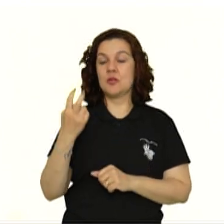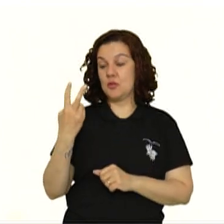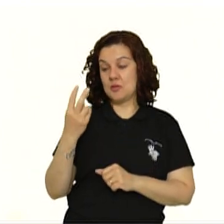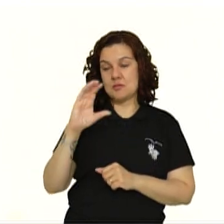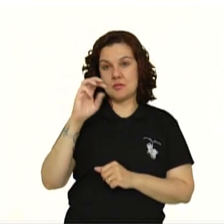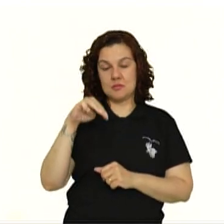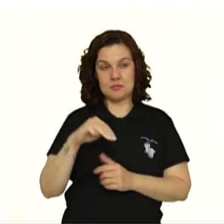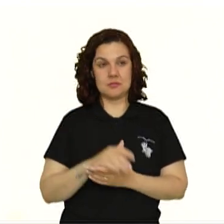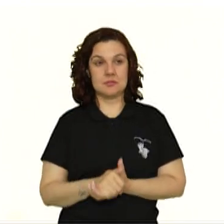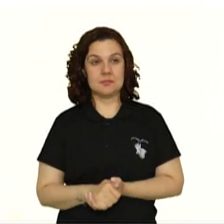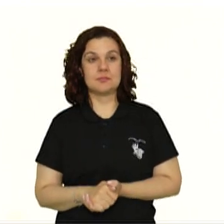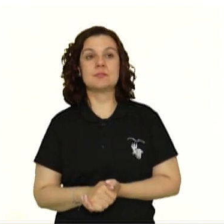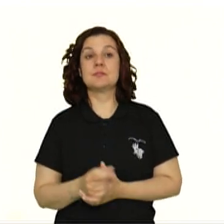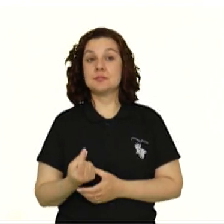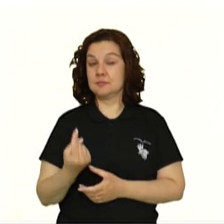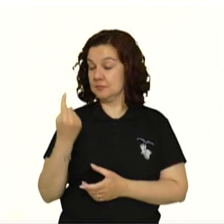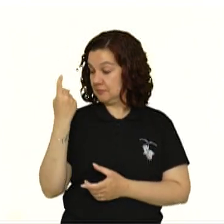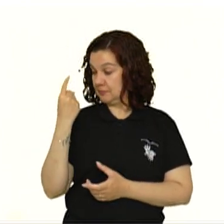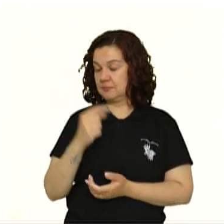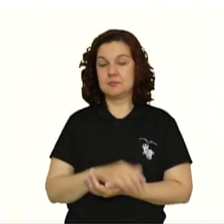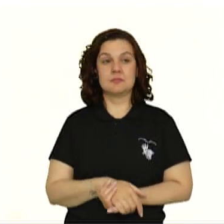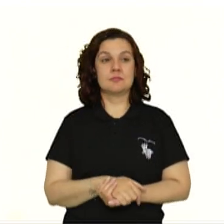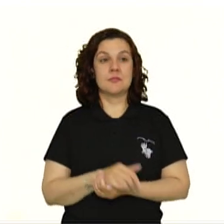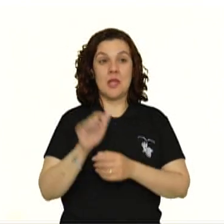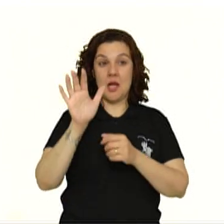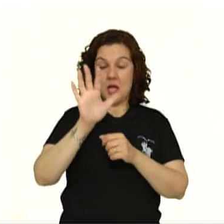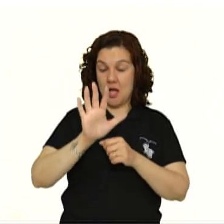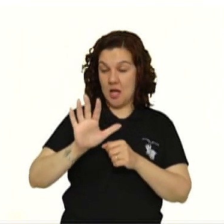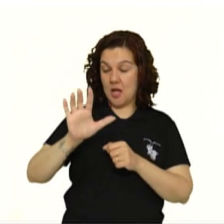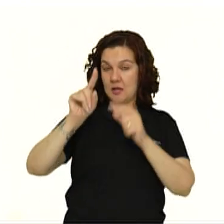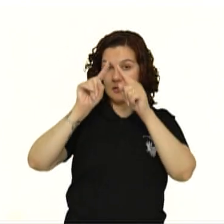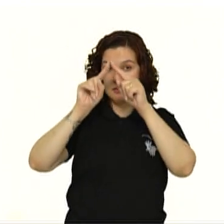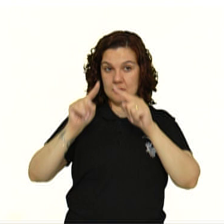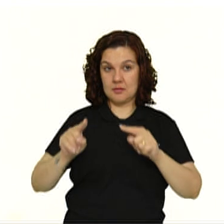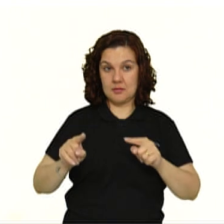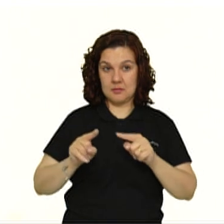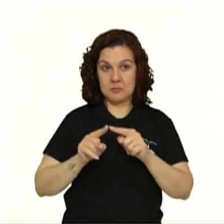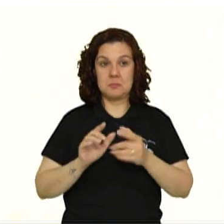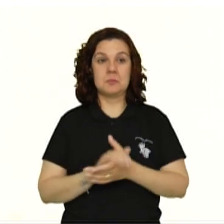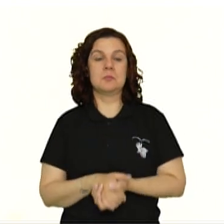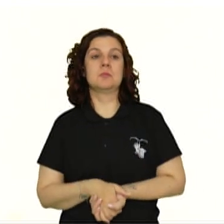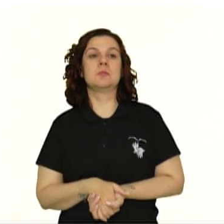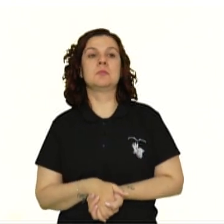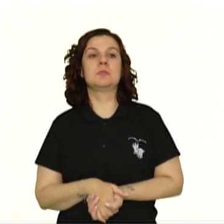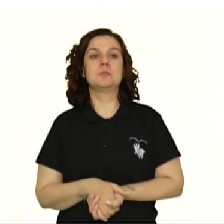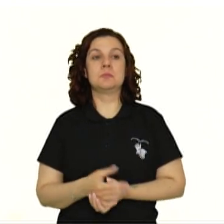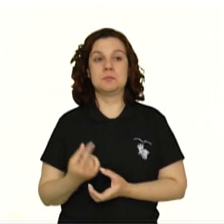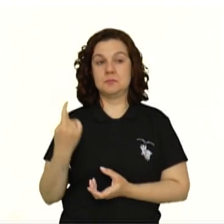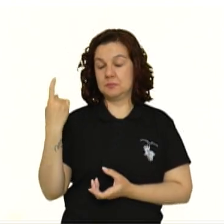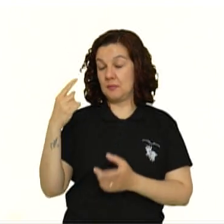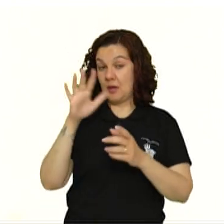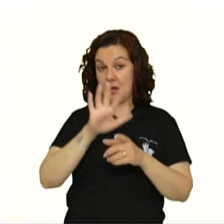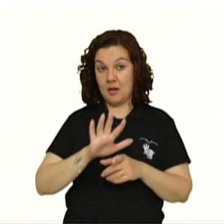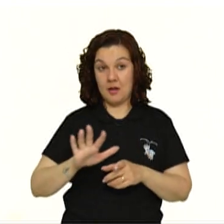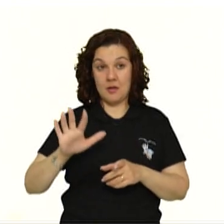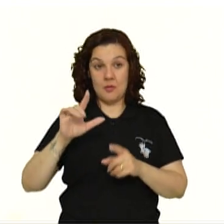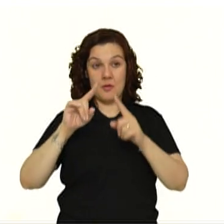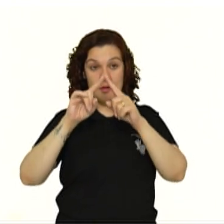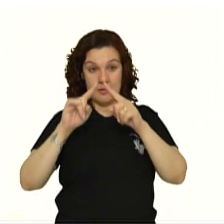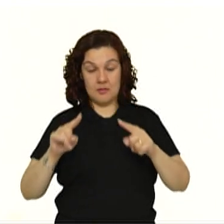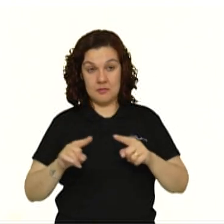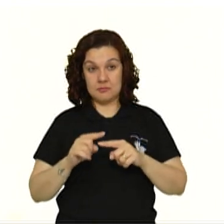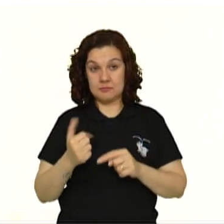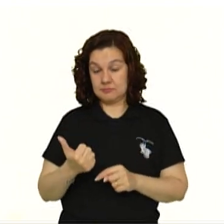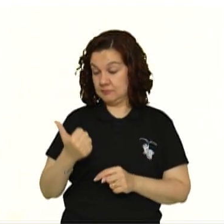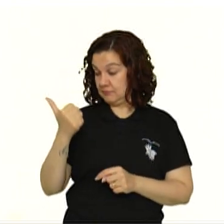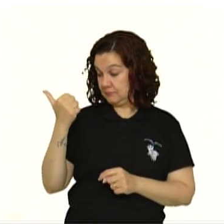mede 2, isso que eu quero saber. Área de triângulo qualquer, base vezes altura divididos por 2. Área do triângulo